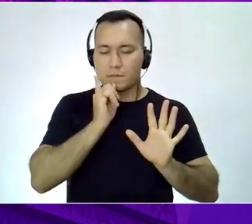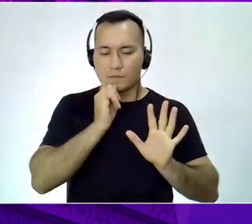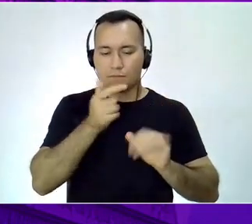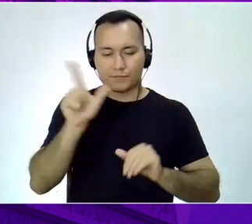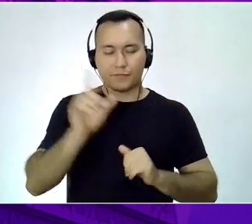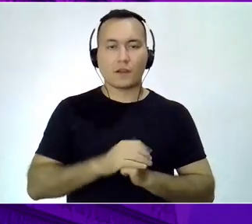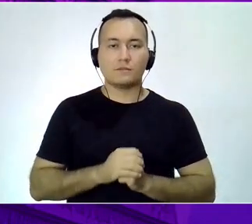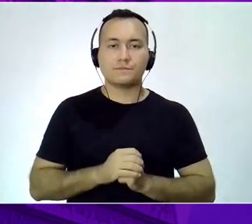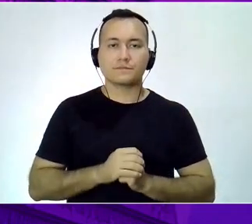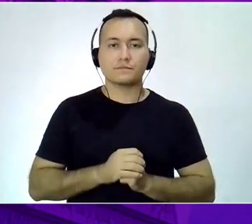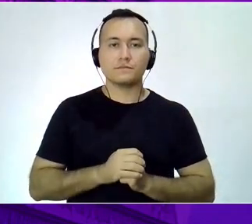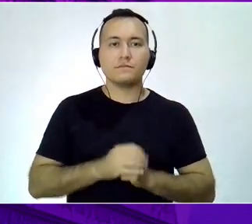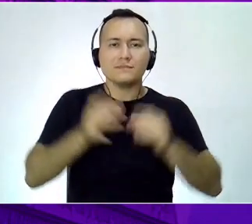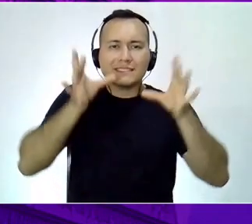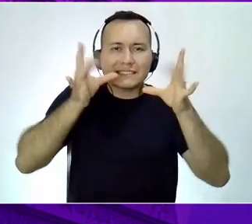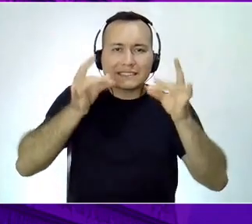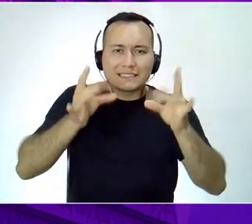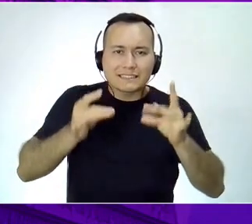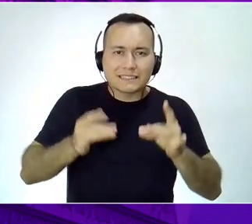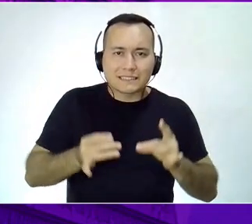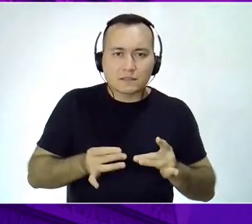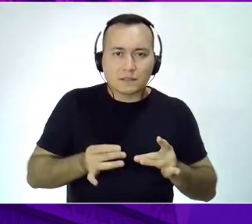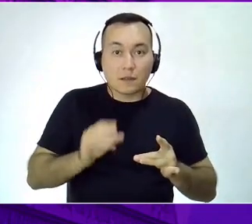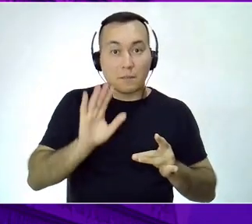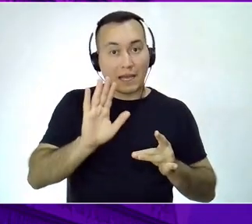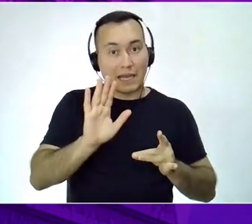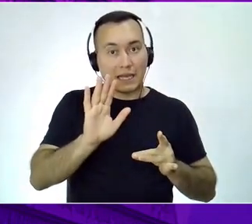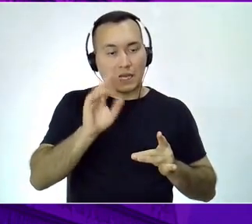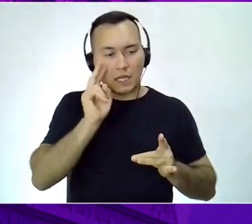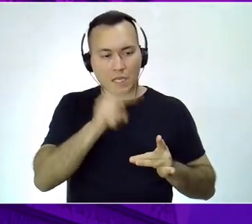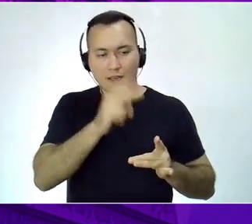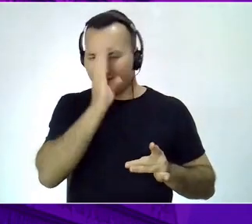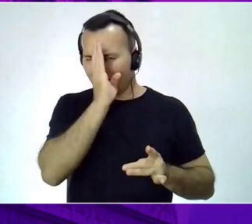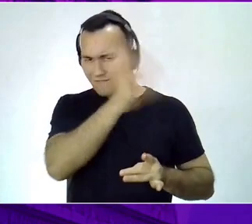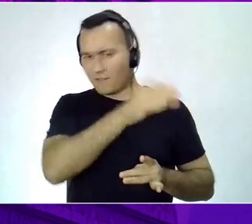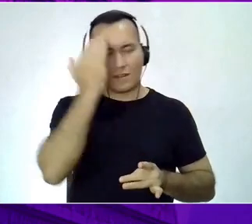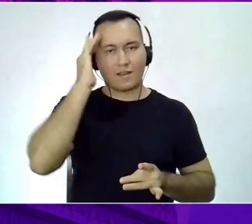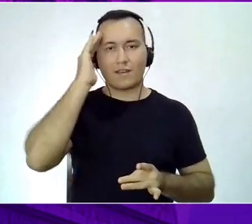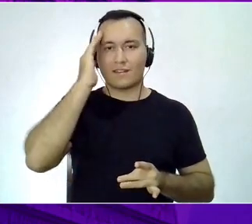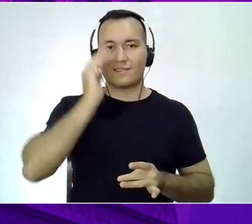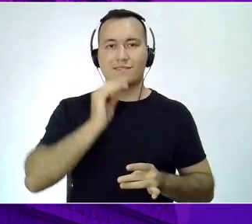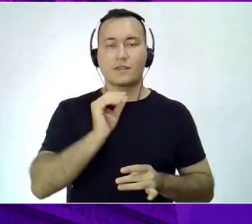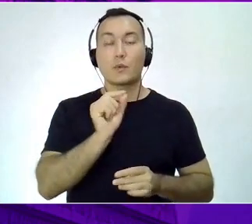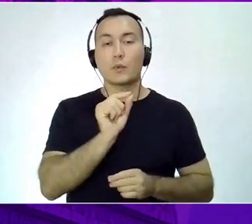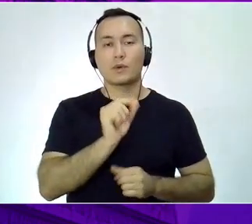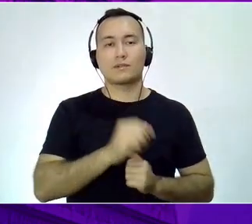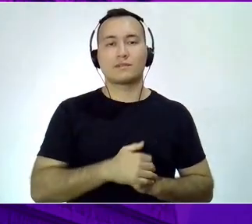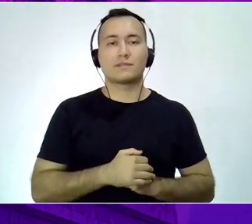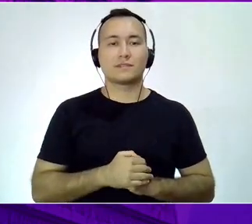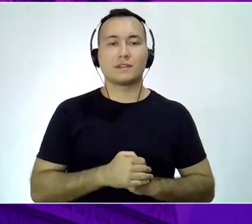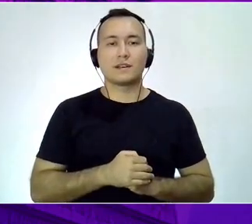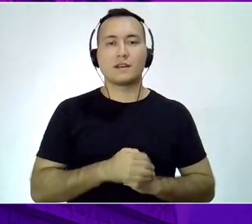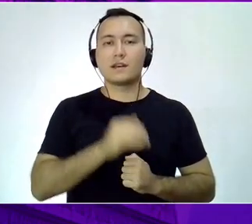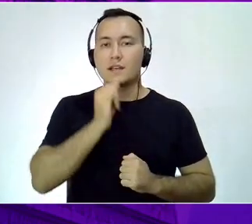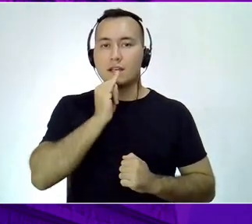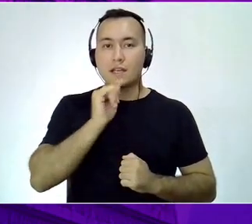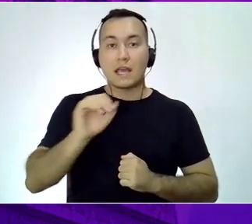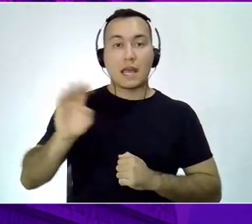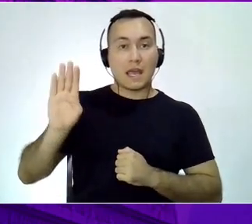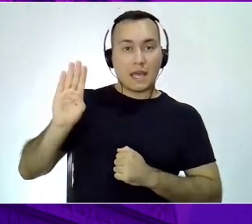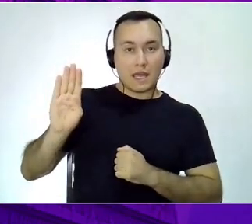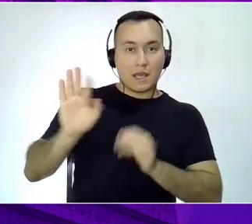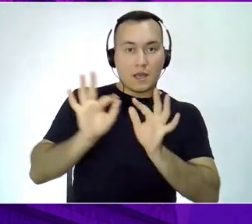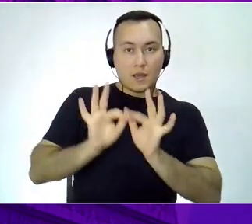uma outra frase possível para a mesma coluna de dados é: na questão B, praticamente metade dos respondentes